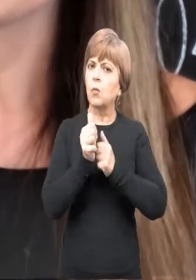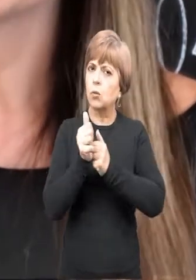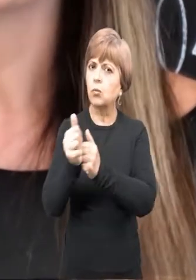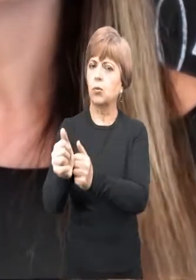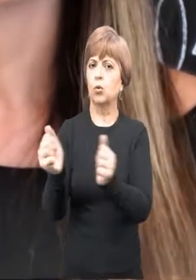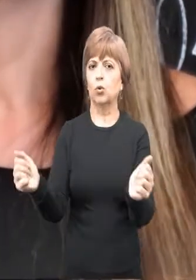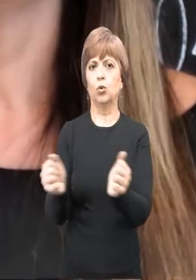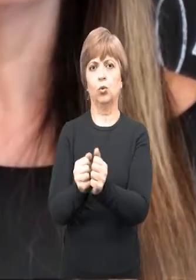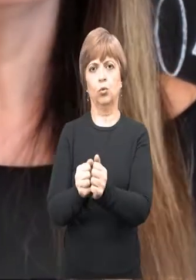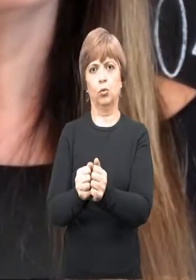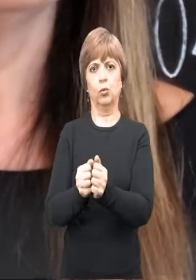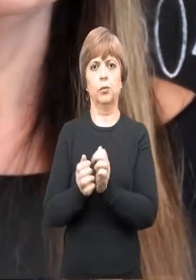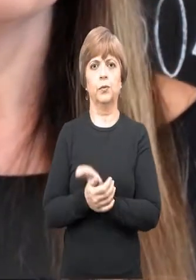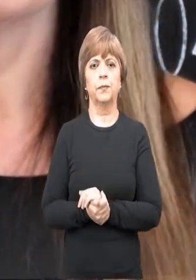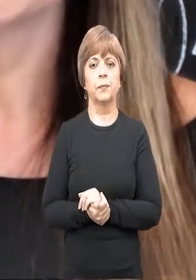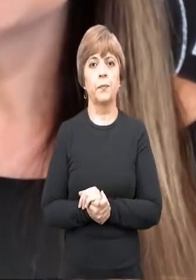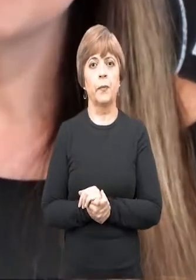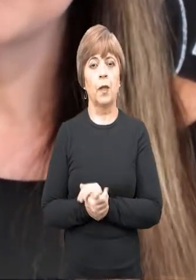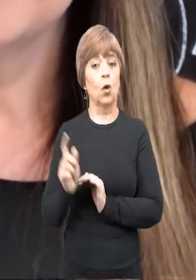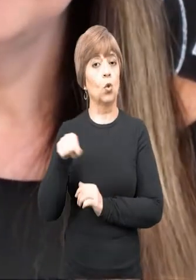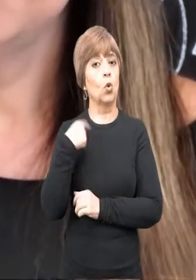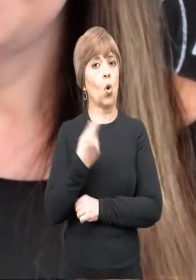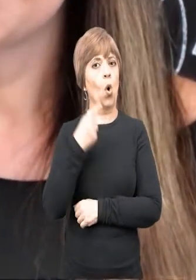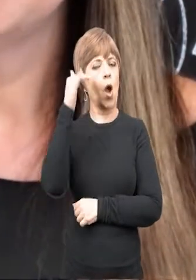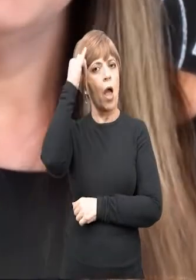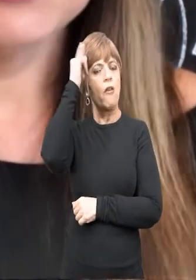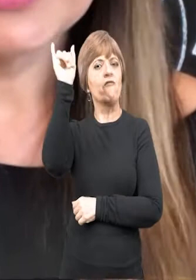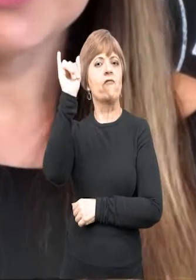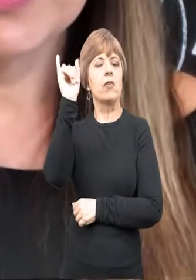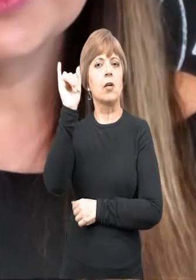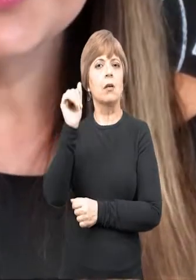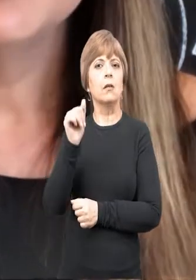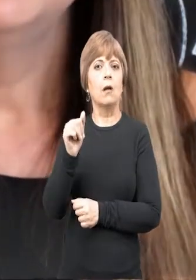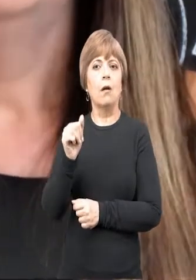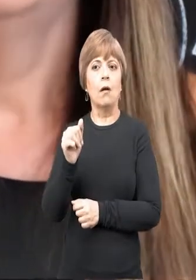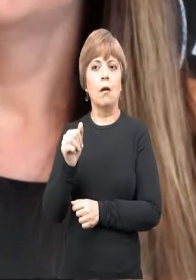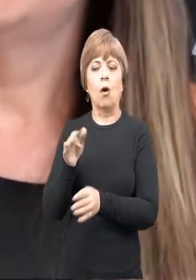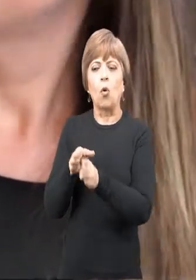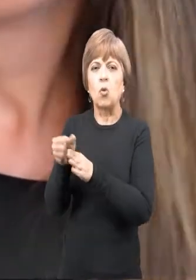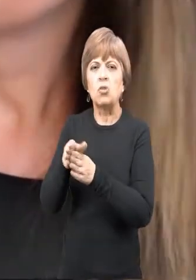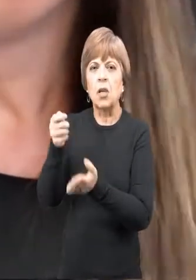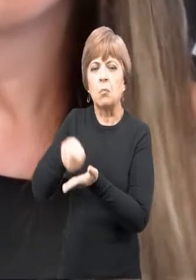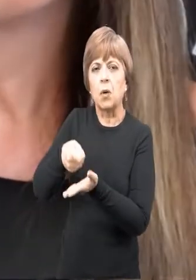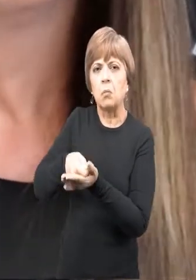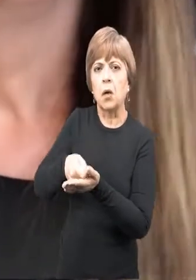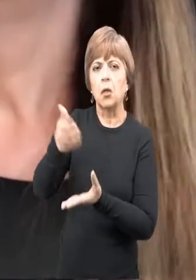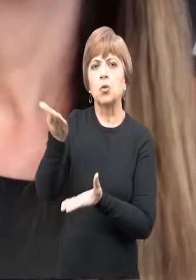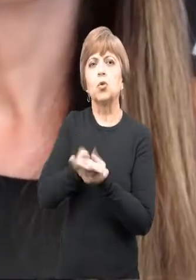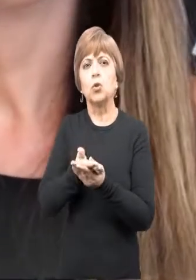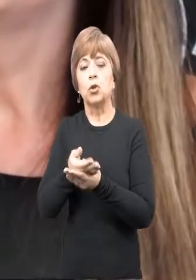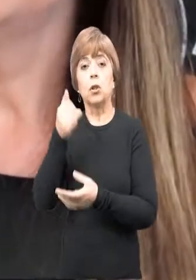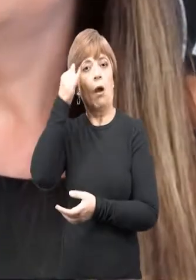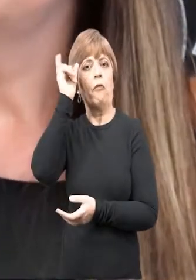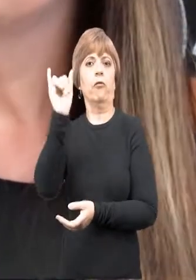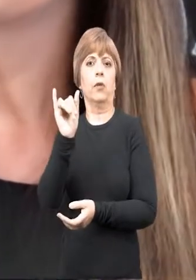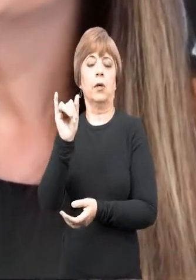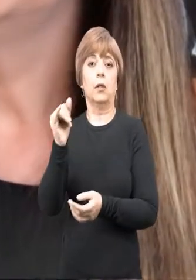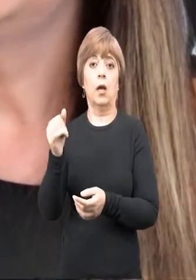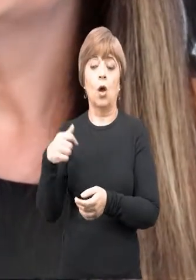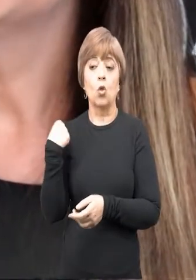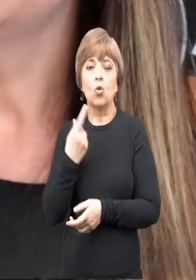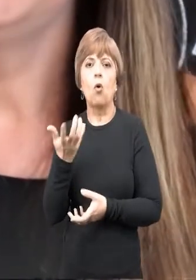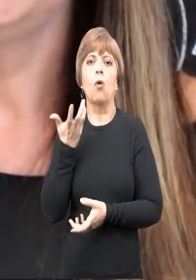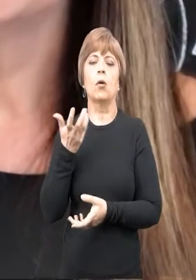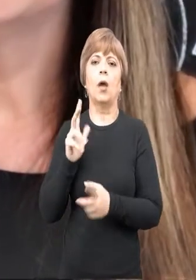em conjunto. Então, a gente evita ao máximo a propositura de ações na justiça e a gente